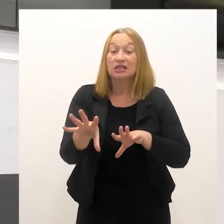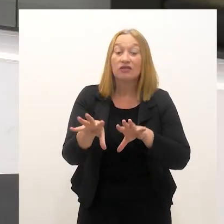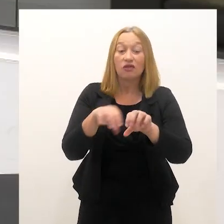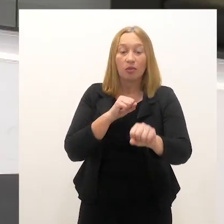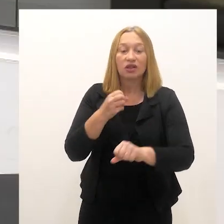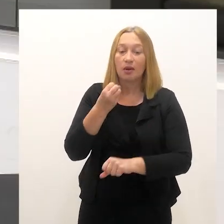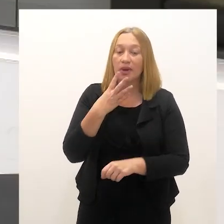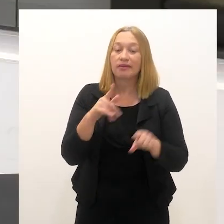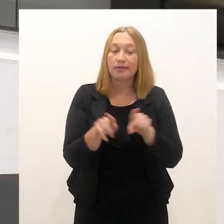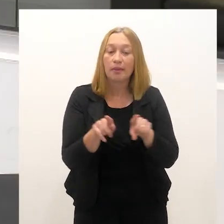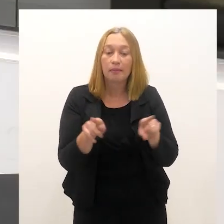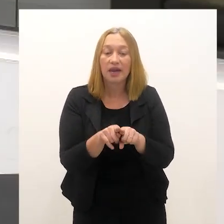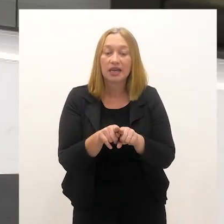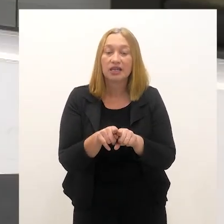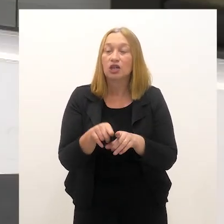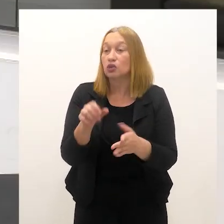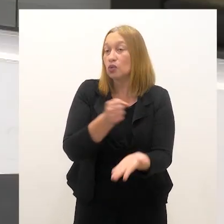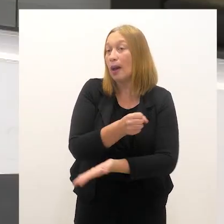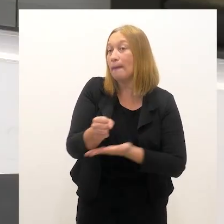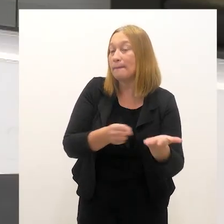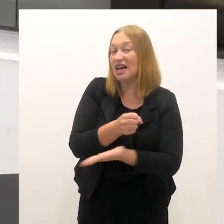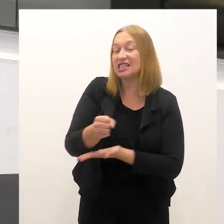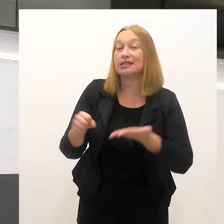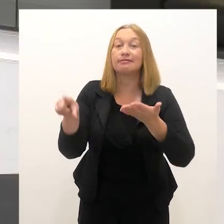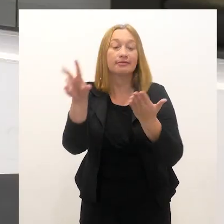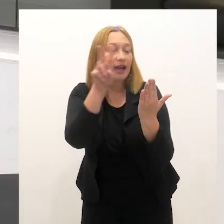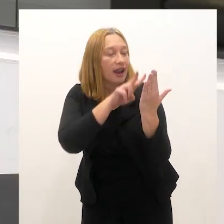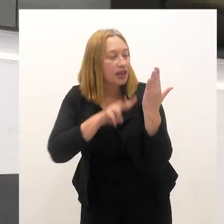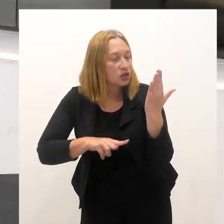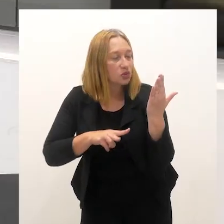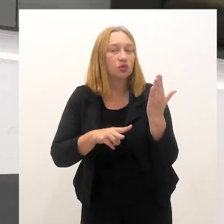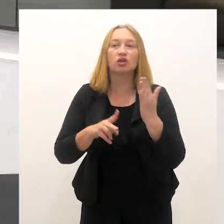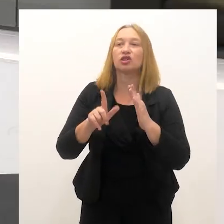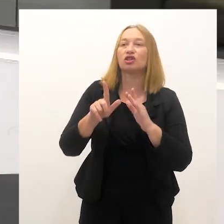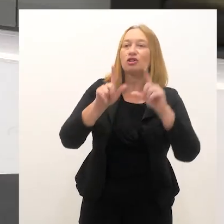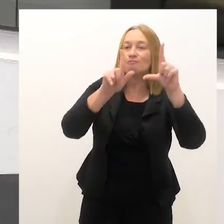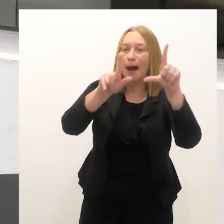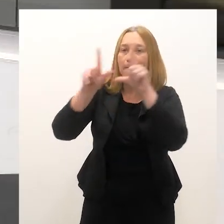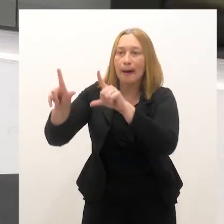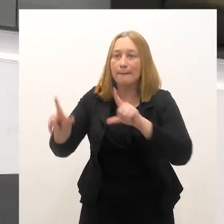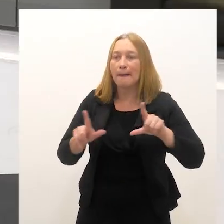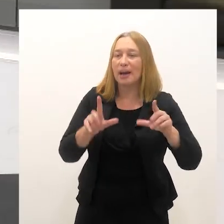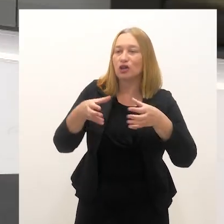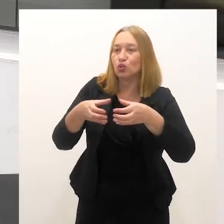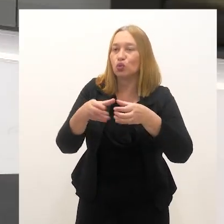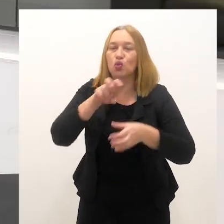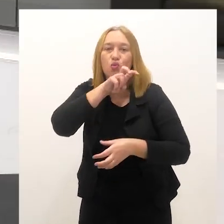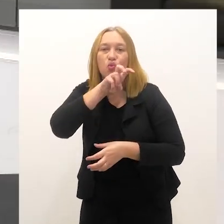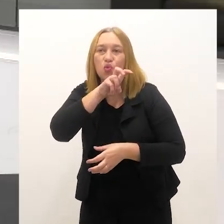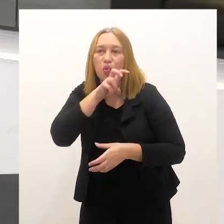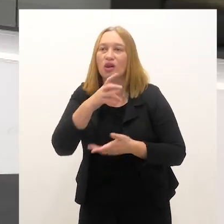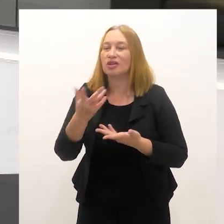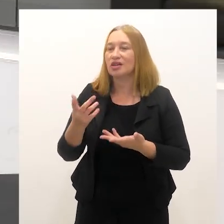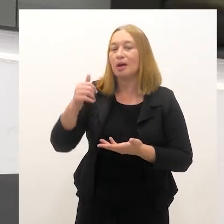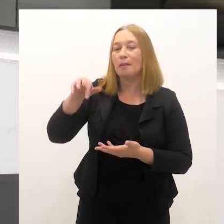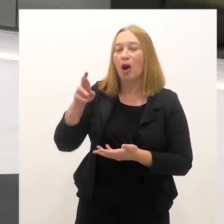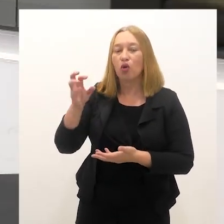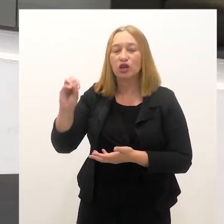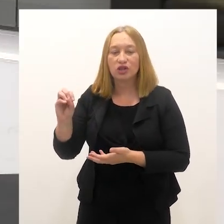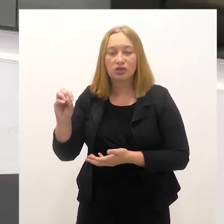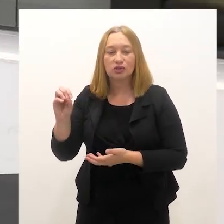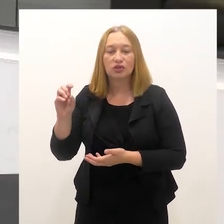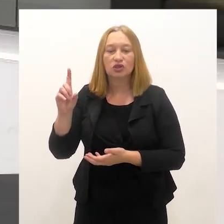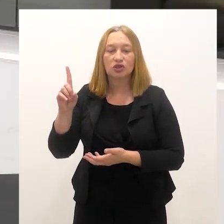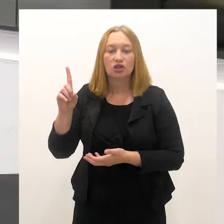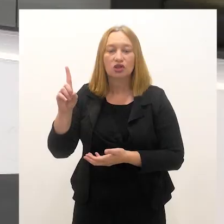E se formando bem também sua base na leitura, né? Nos gibis da Turma da Mônica. Que salve para o Maurício